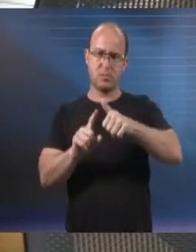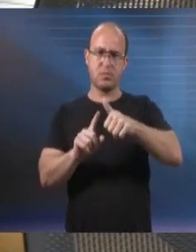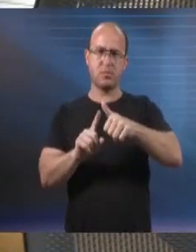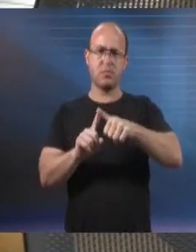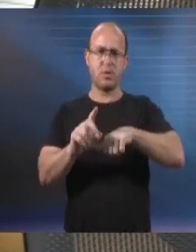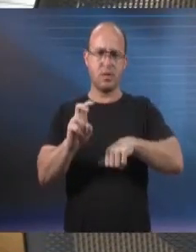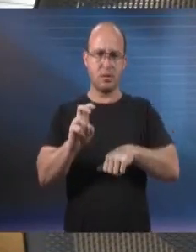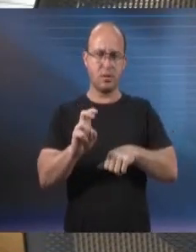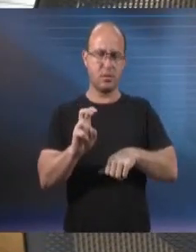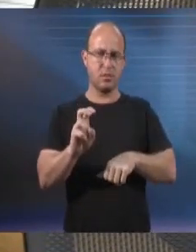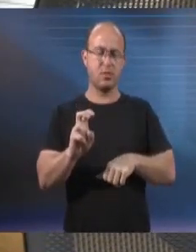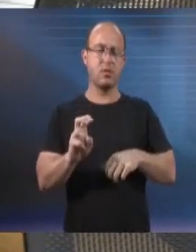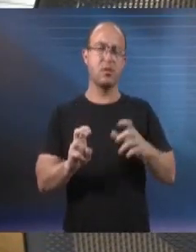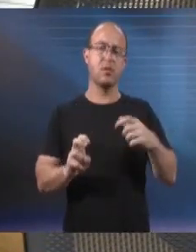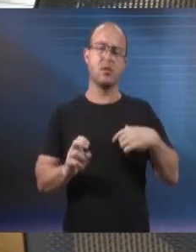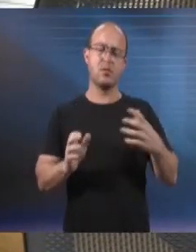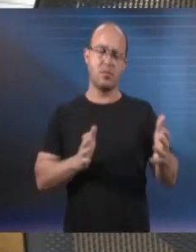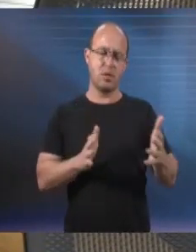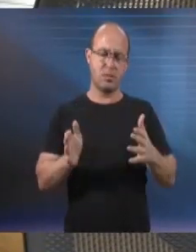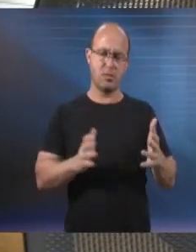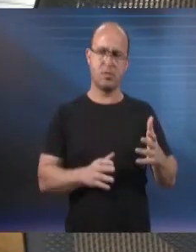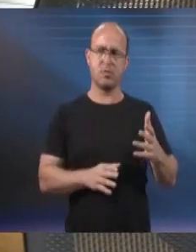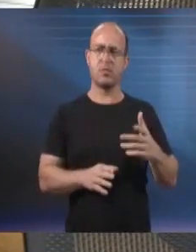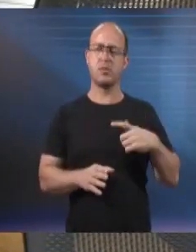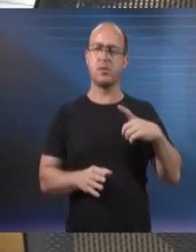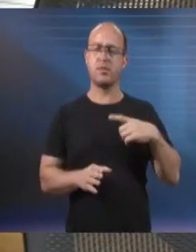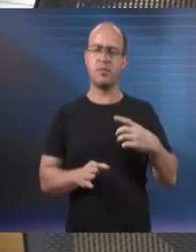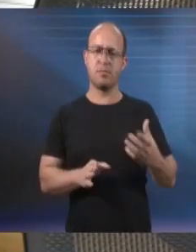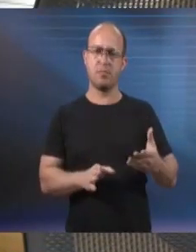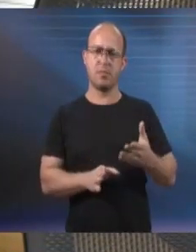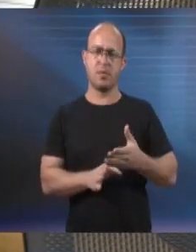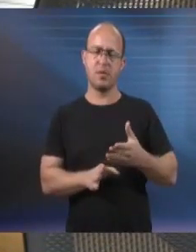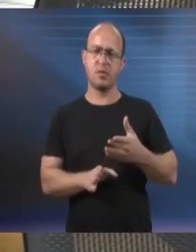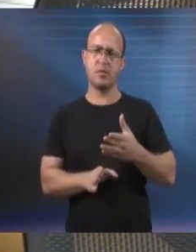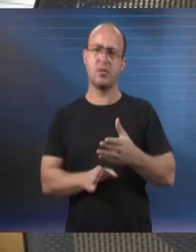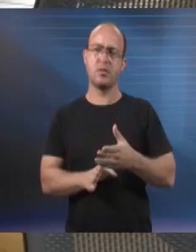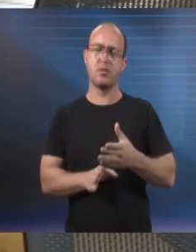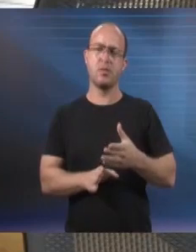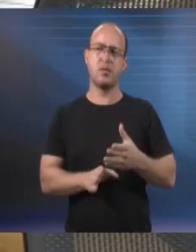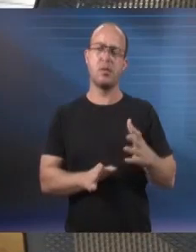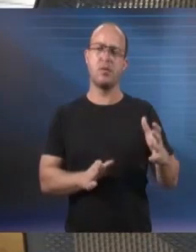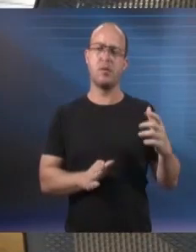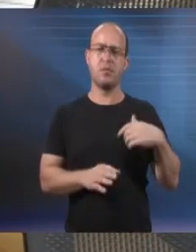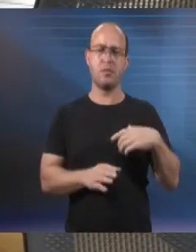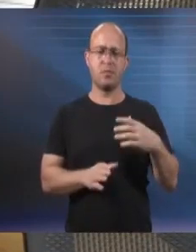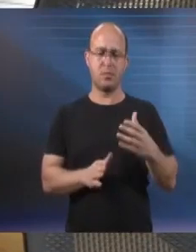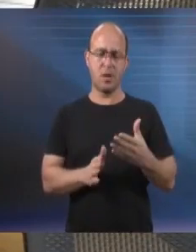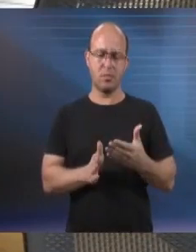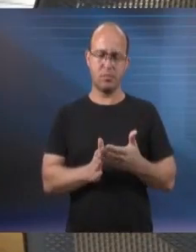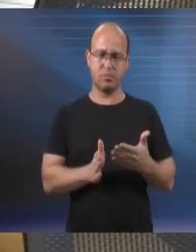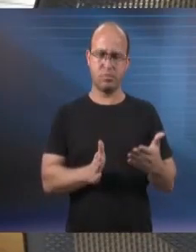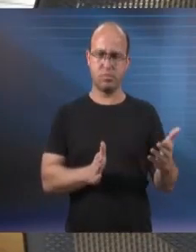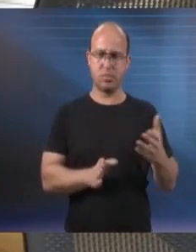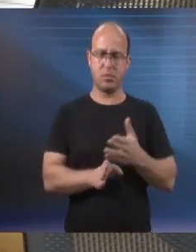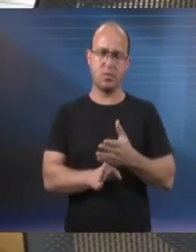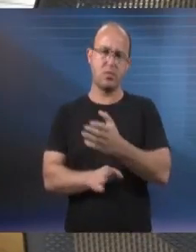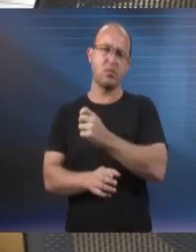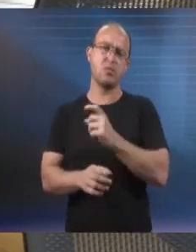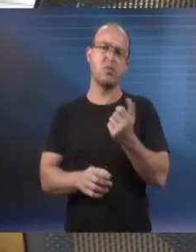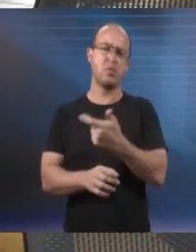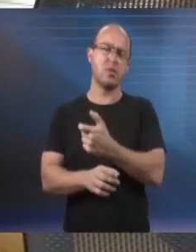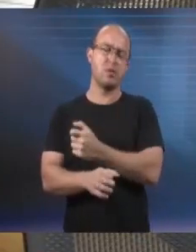Norte, no mesmo período, arrecadou mais do que no ano 2023. Teve o mês de